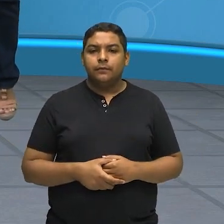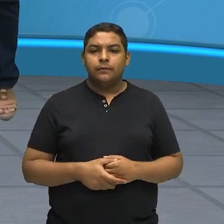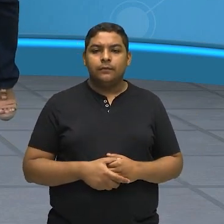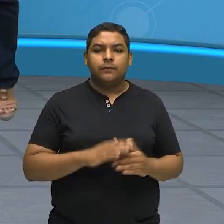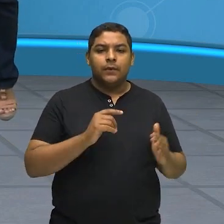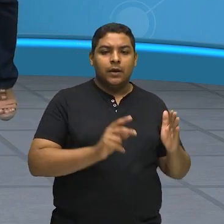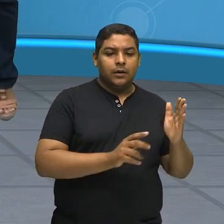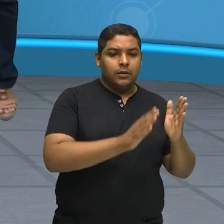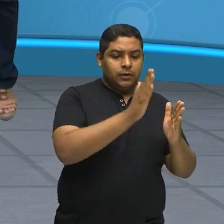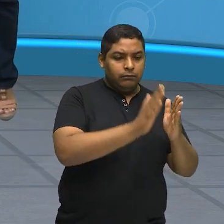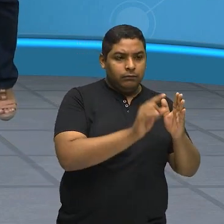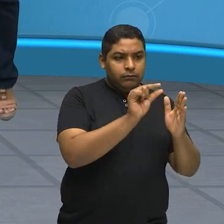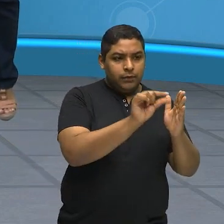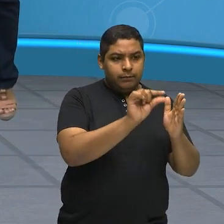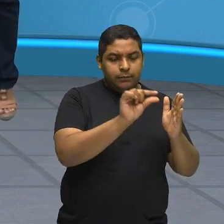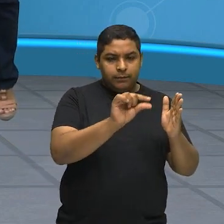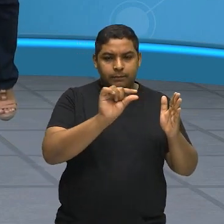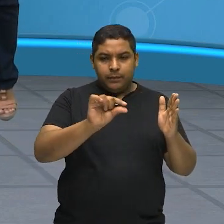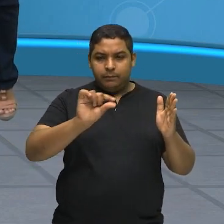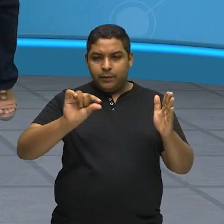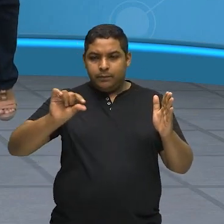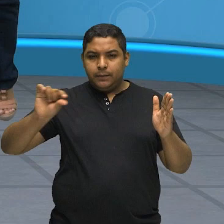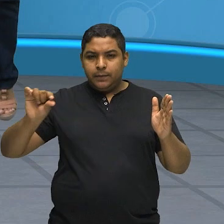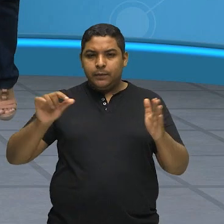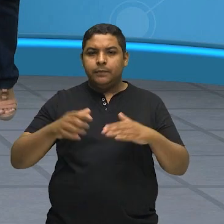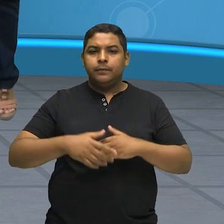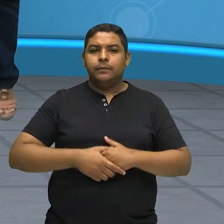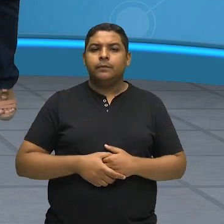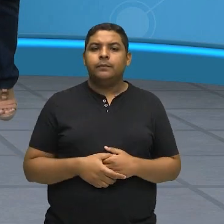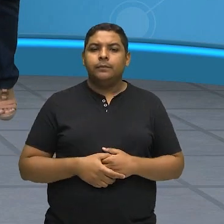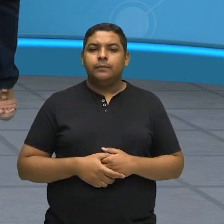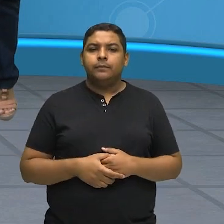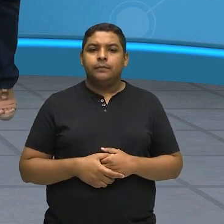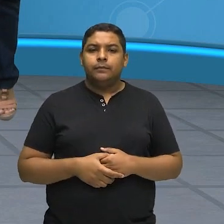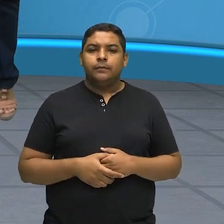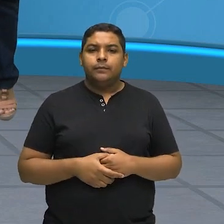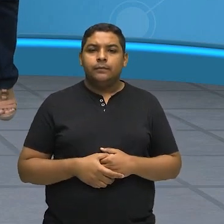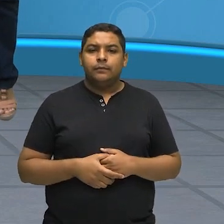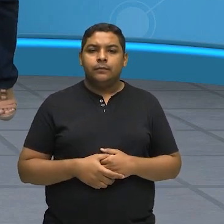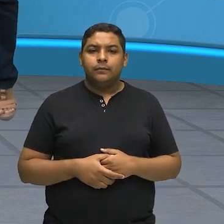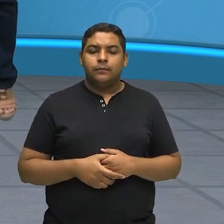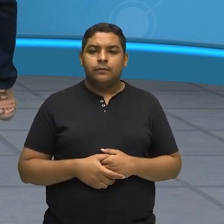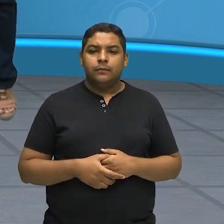a tracejada e a ponto,